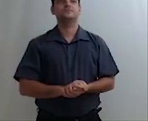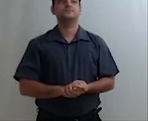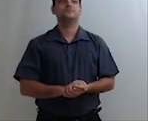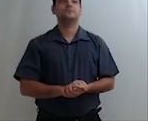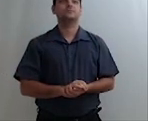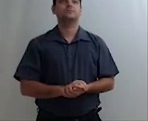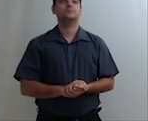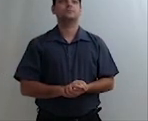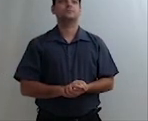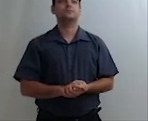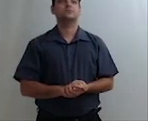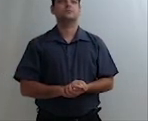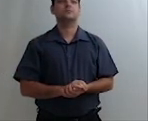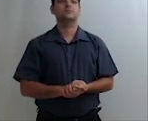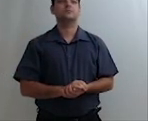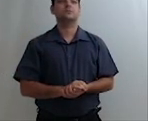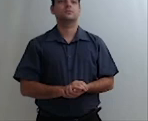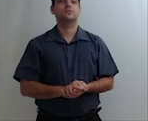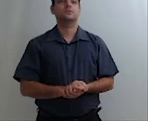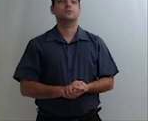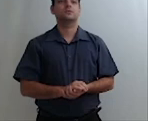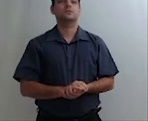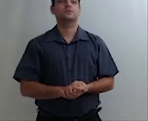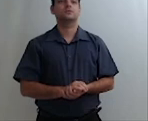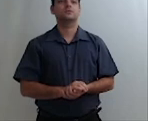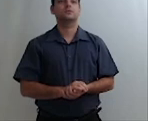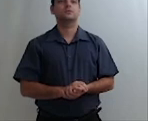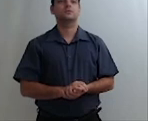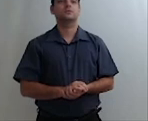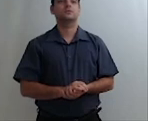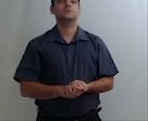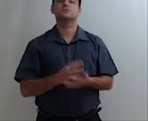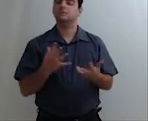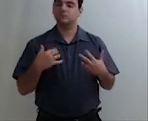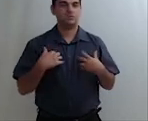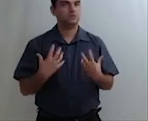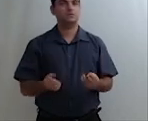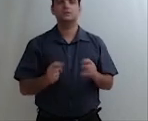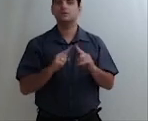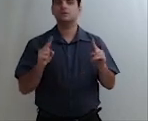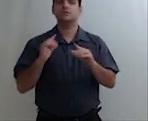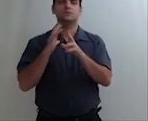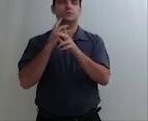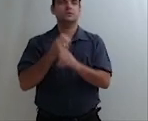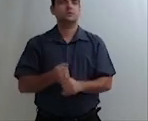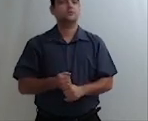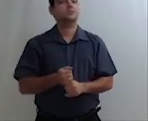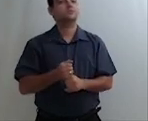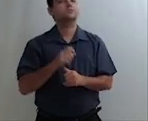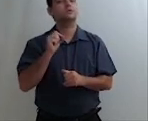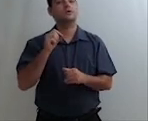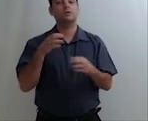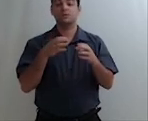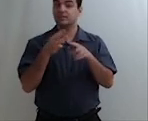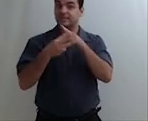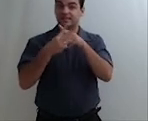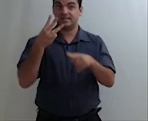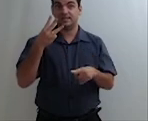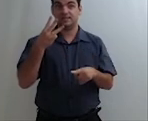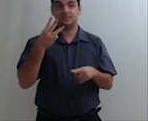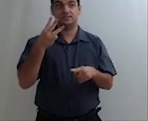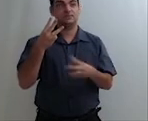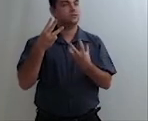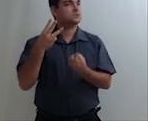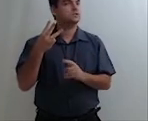proclamado no sentido de negar provimento ao recurso em Abas corpos por maioria vencidos o